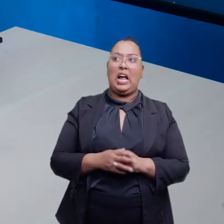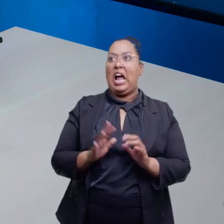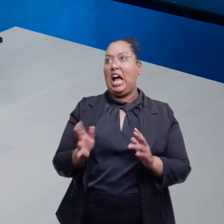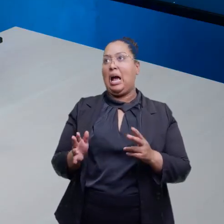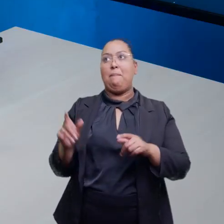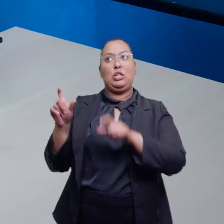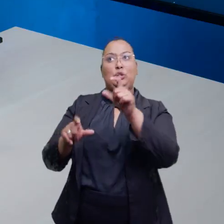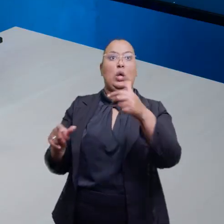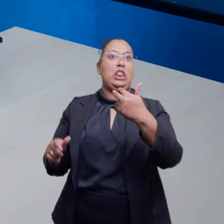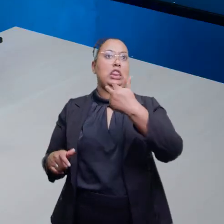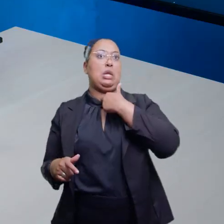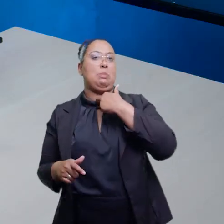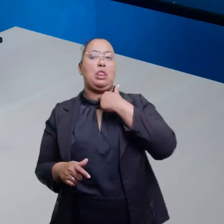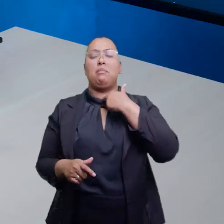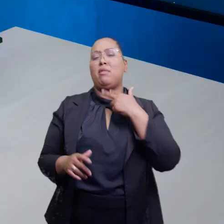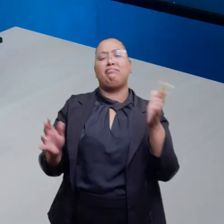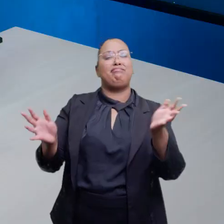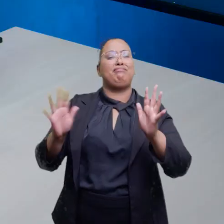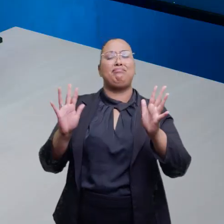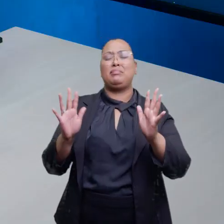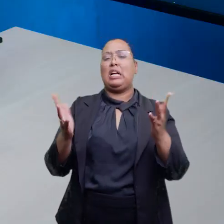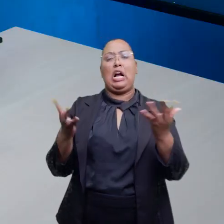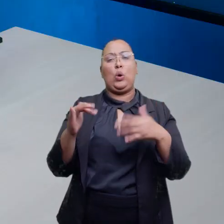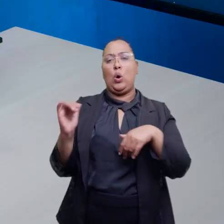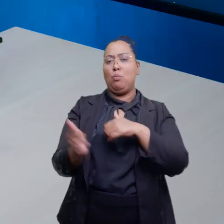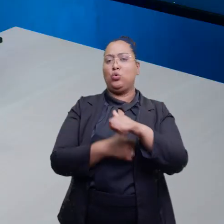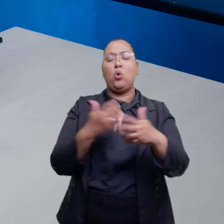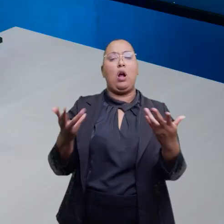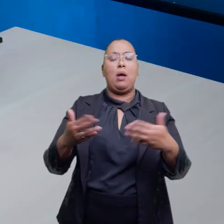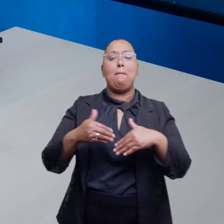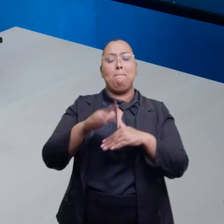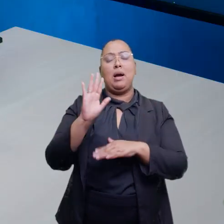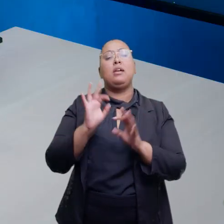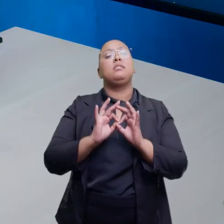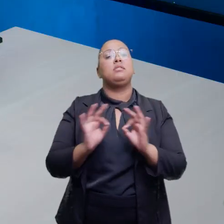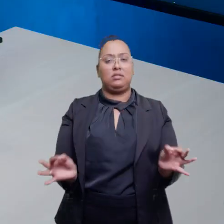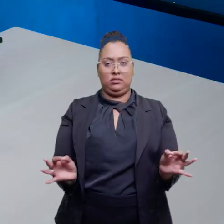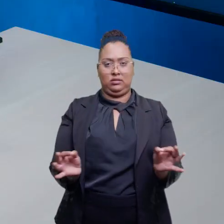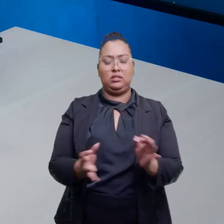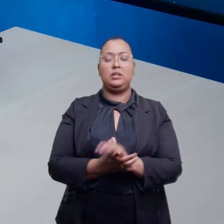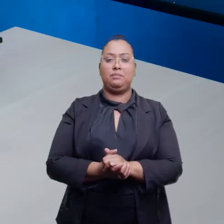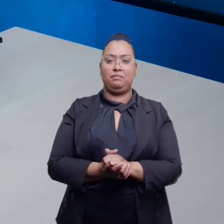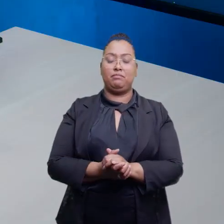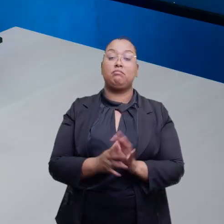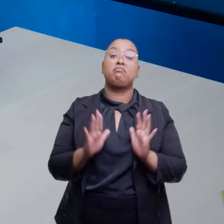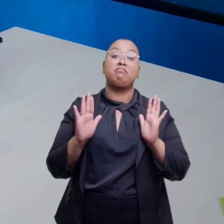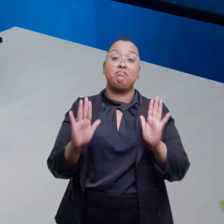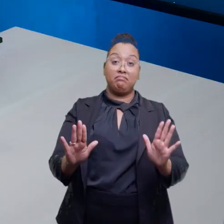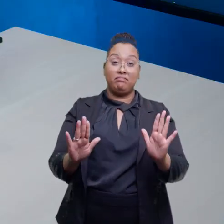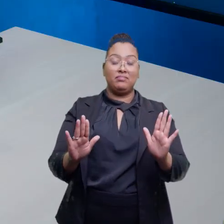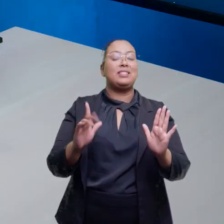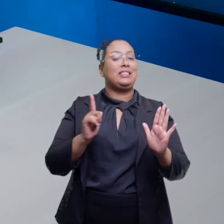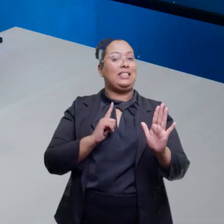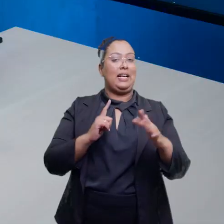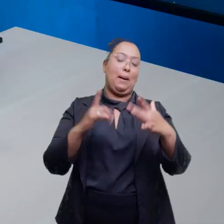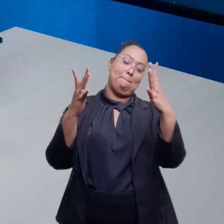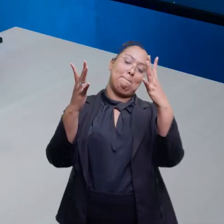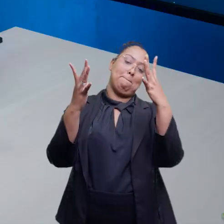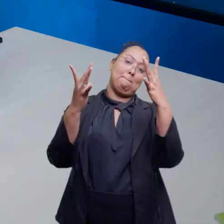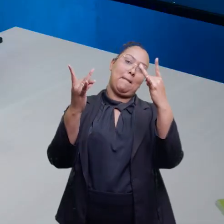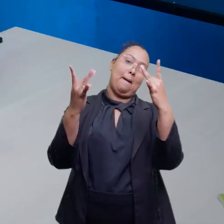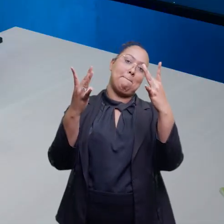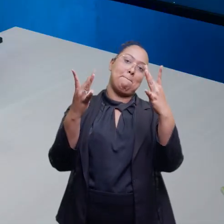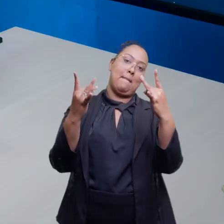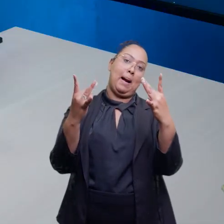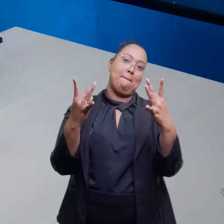não pode tal pessoa, não pode tal pessoa. Então, ele é um procedimento bastante simples, mas que tem uma complexidade,